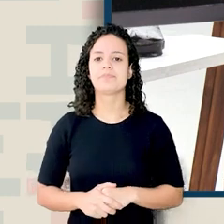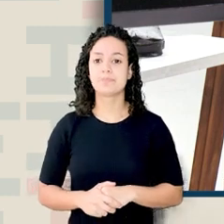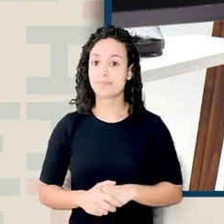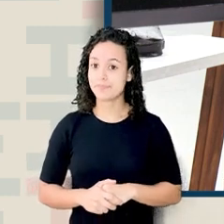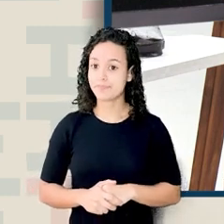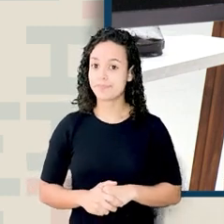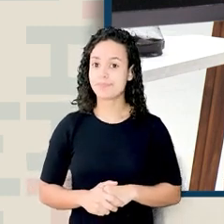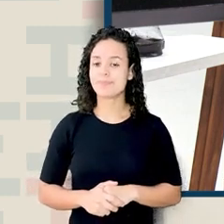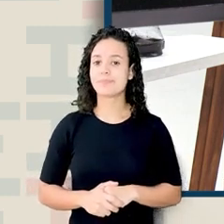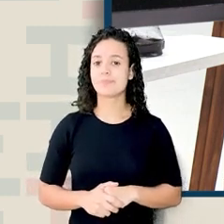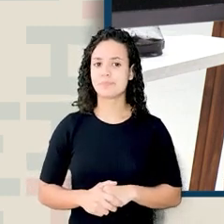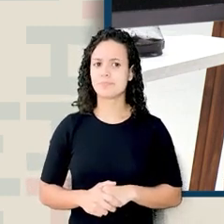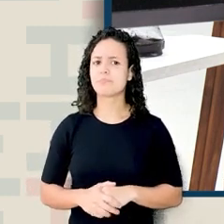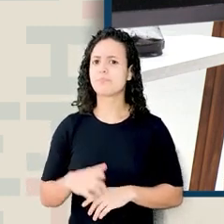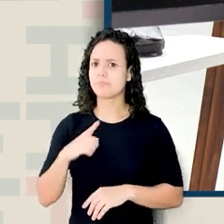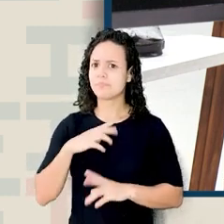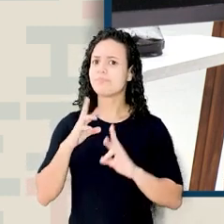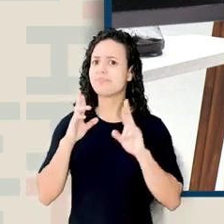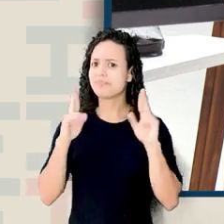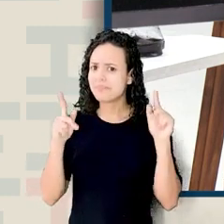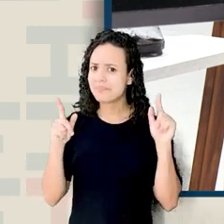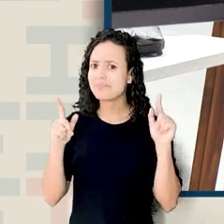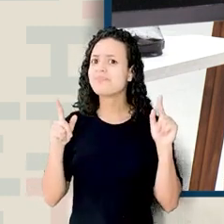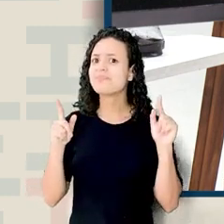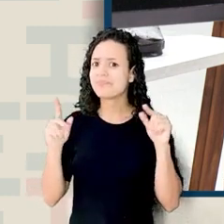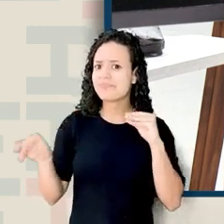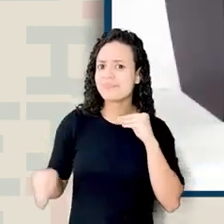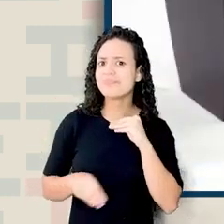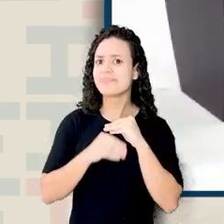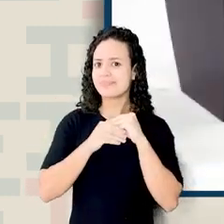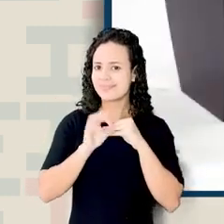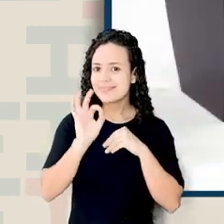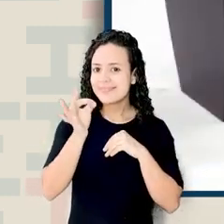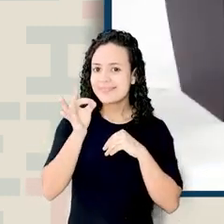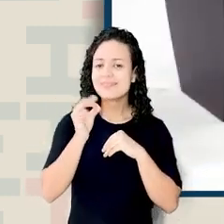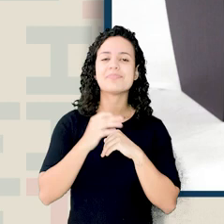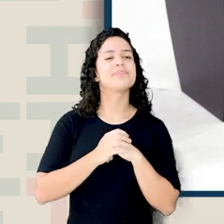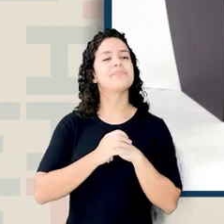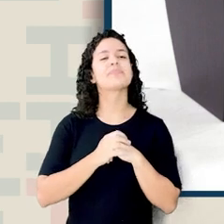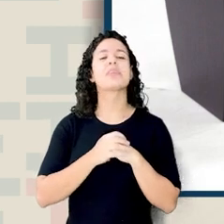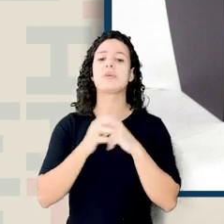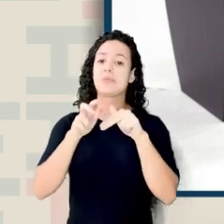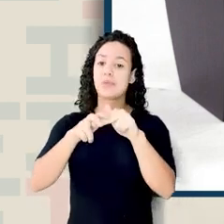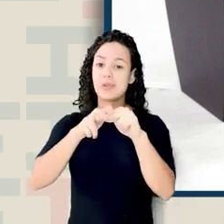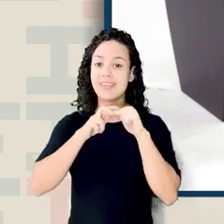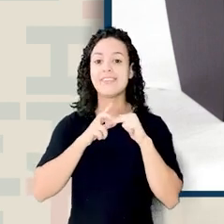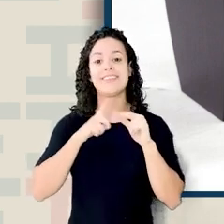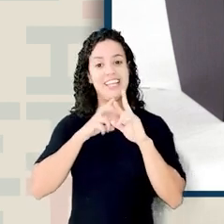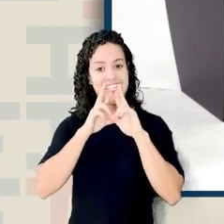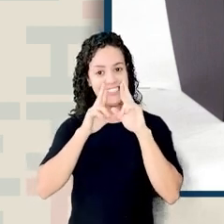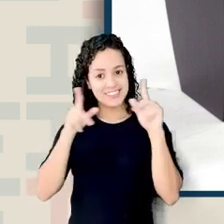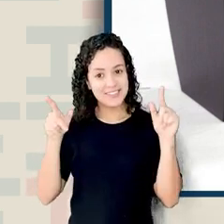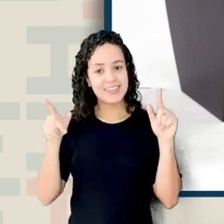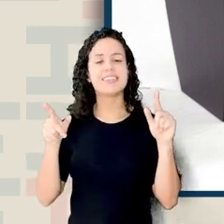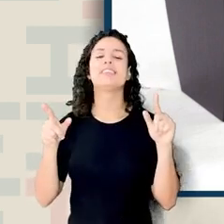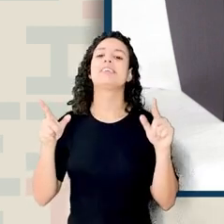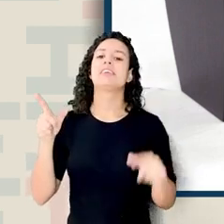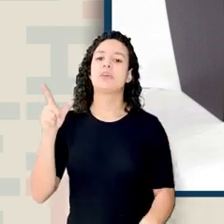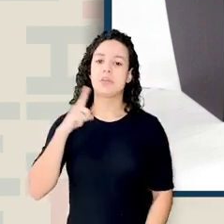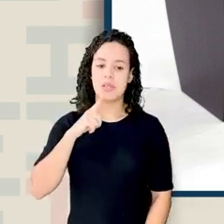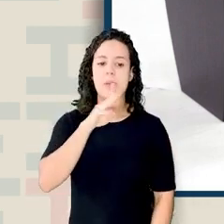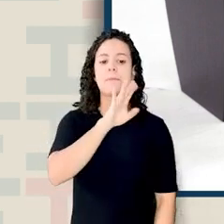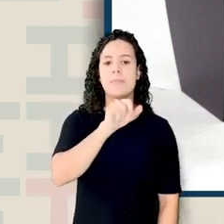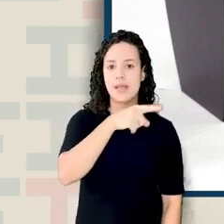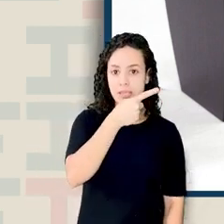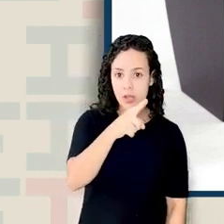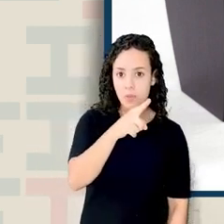tum. Opa, algo diferente é inserido. E é justamente essa diferença que eu vou ter,